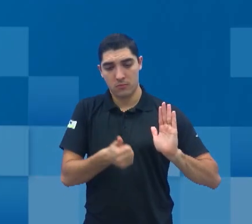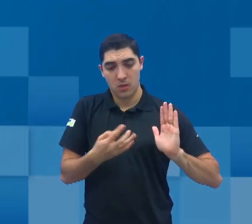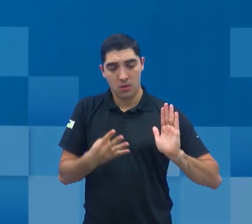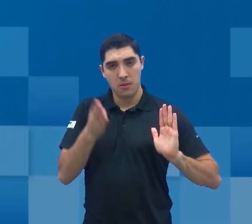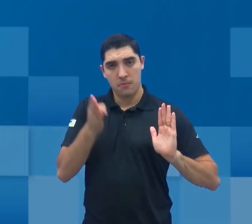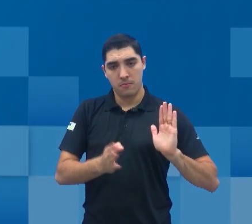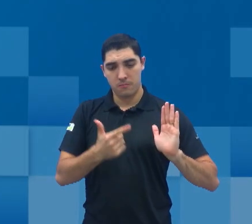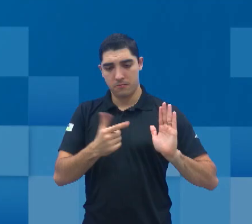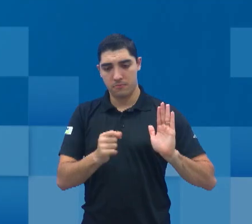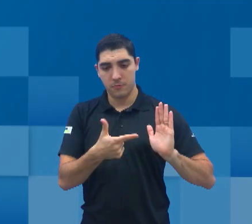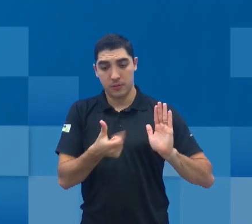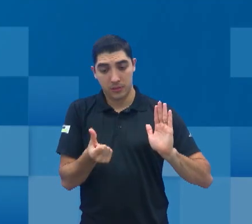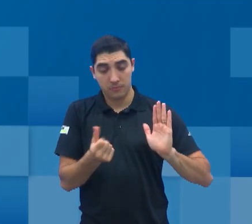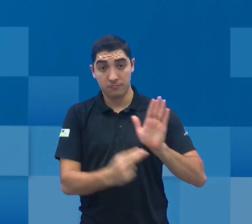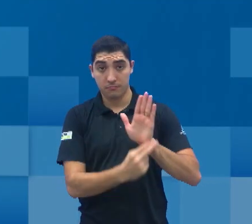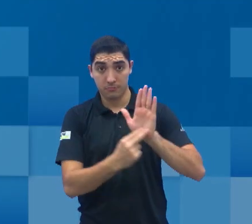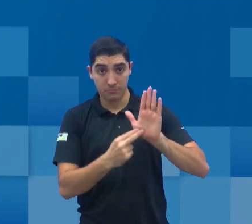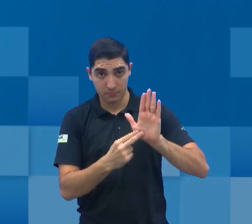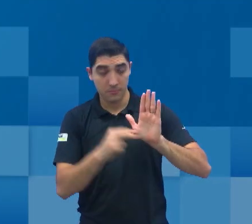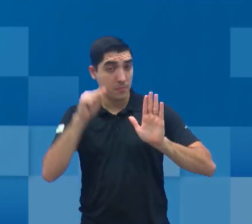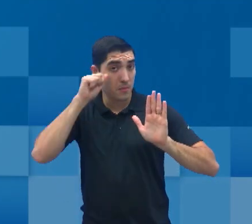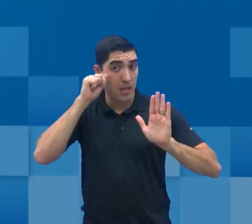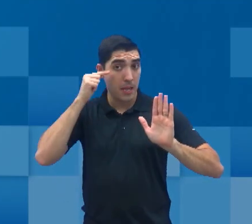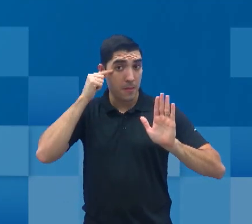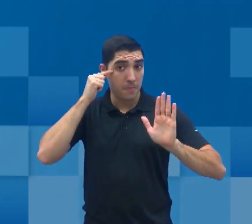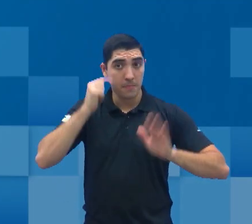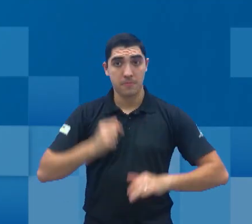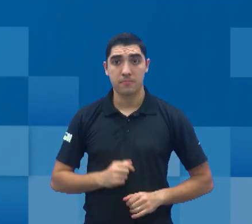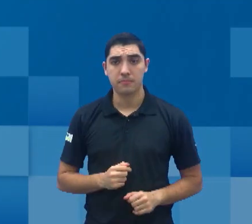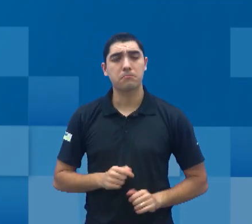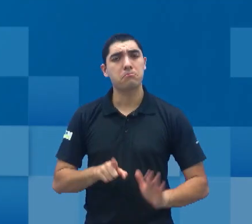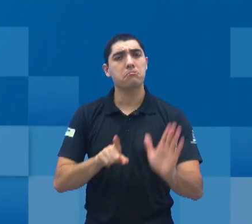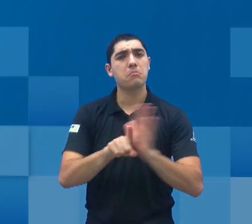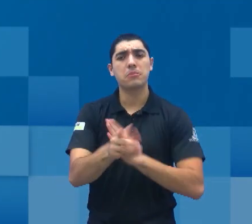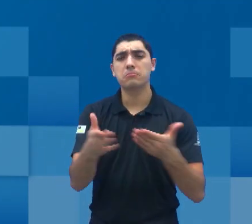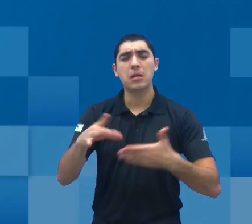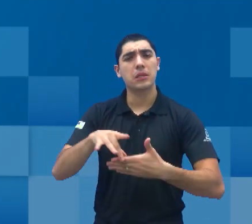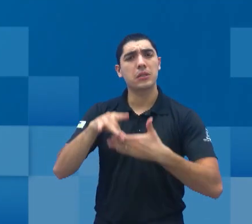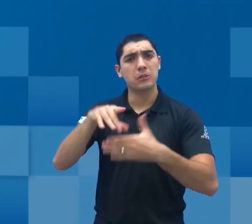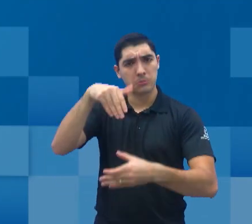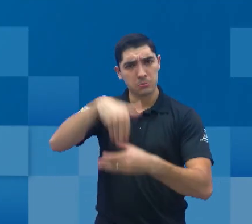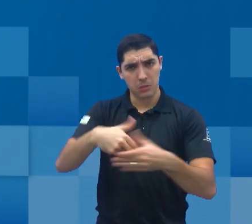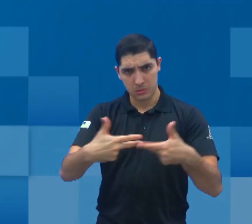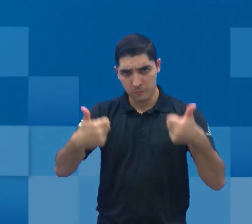1614/26, autoria da vereadora Amélia Naomi. Consulta a liderança e desejo de caminhar ao voto.